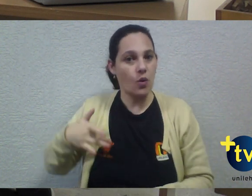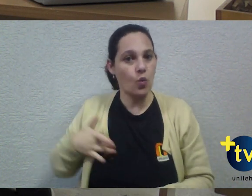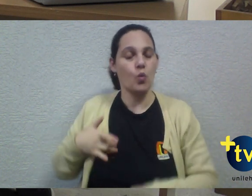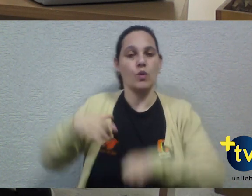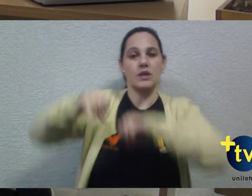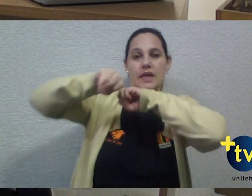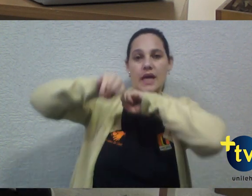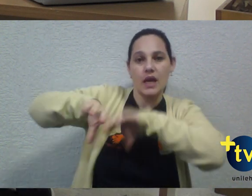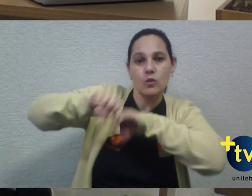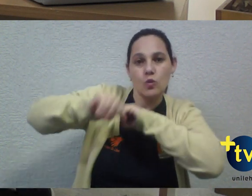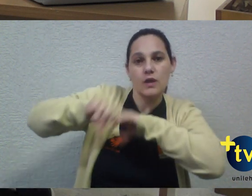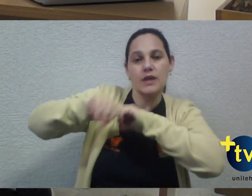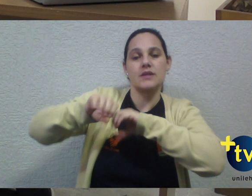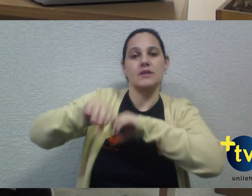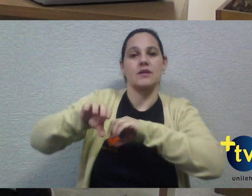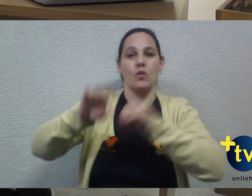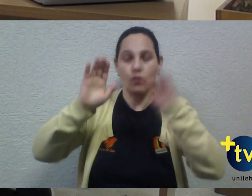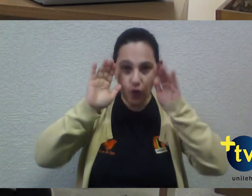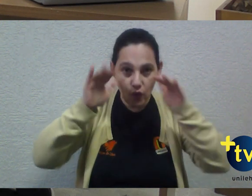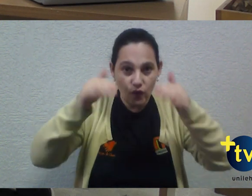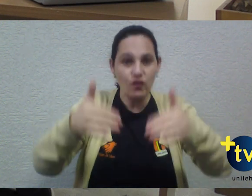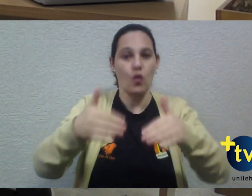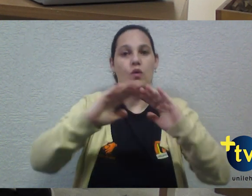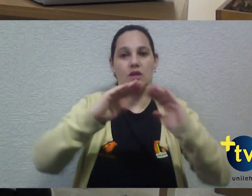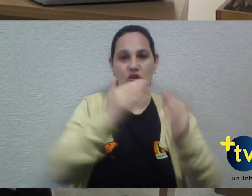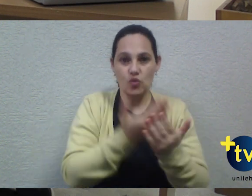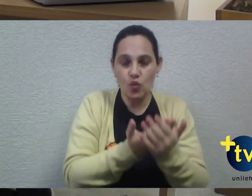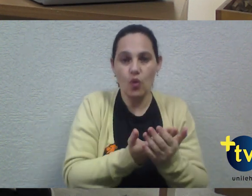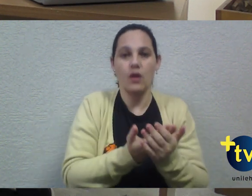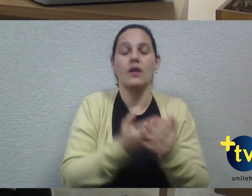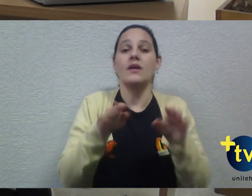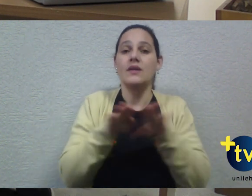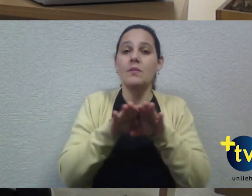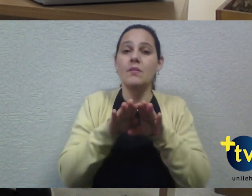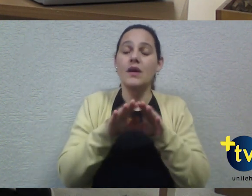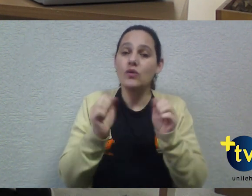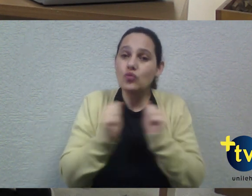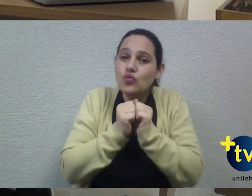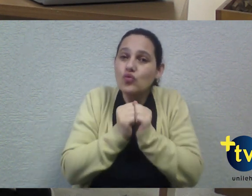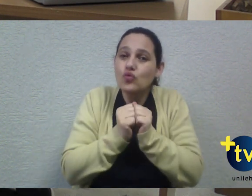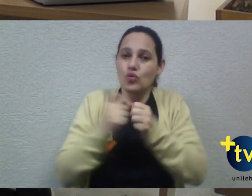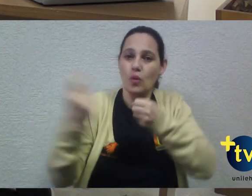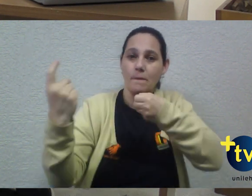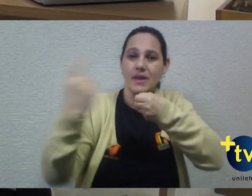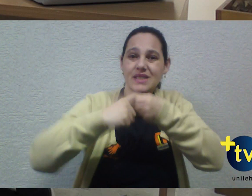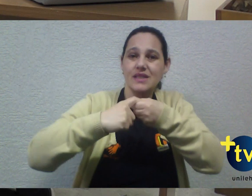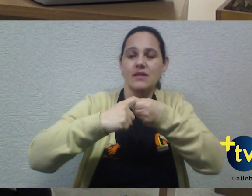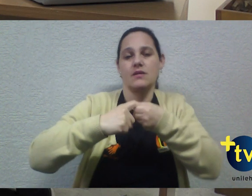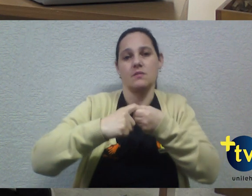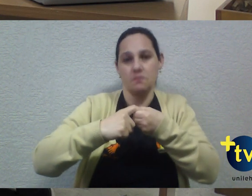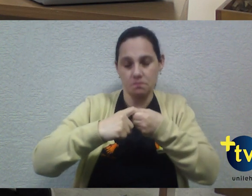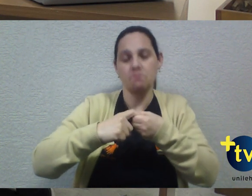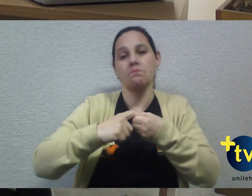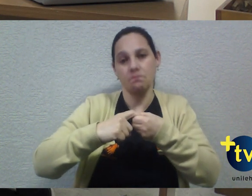segurança, recursos relacionados à própria educação, voltado no ambiente escolar, e juntamente uma